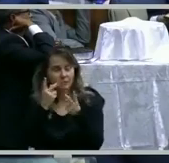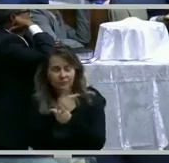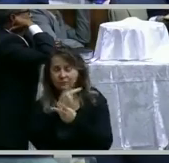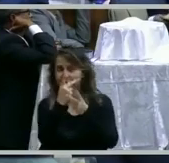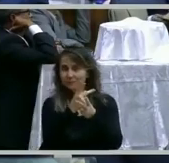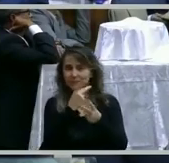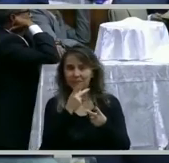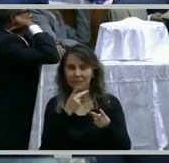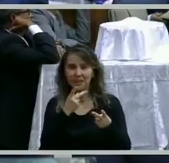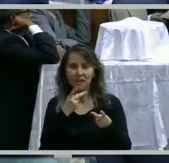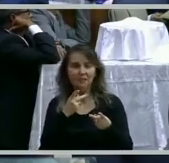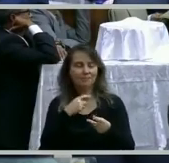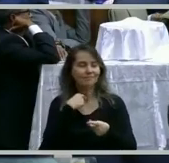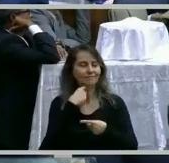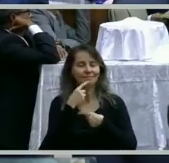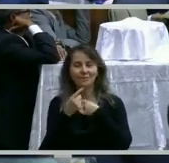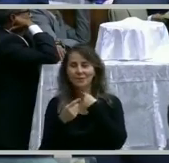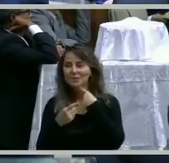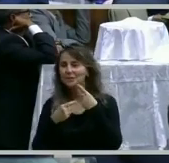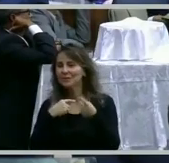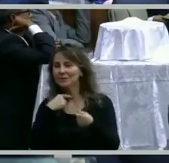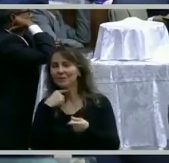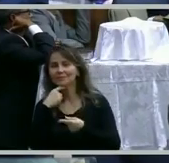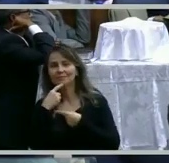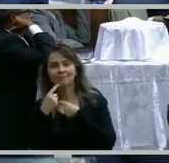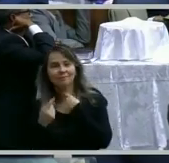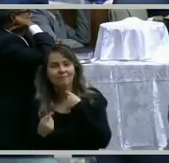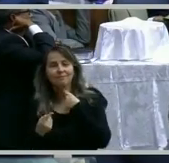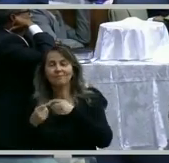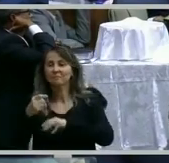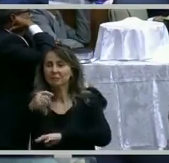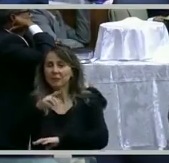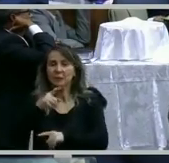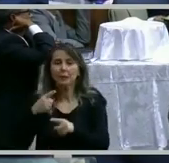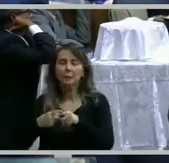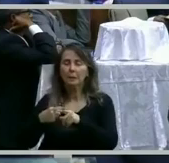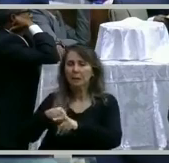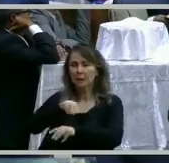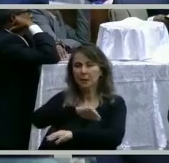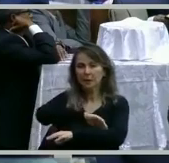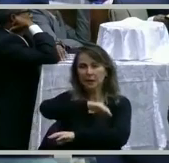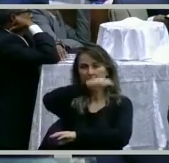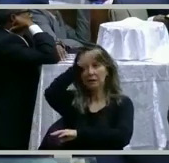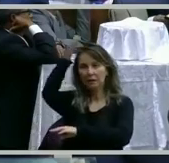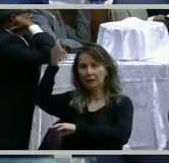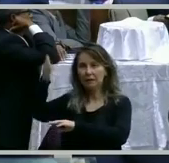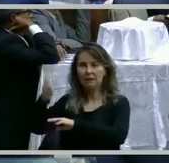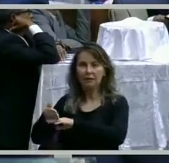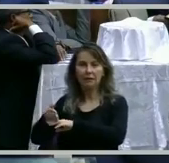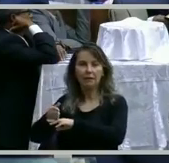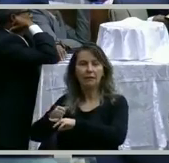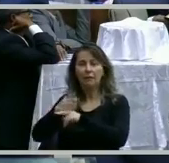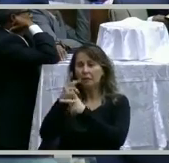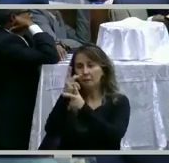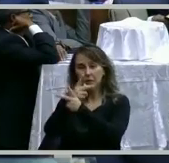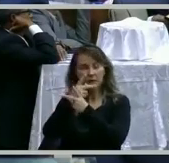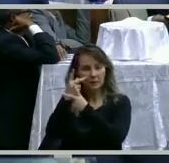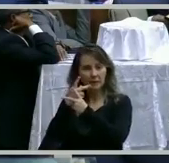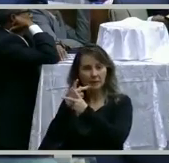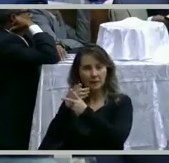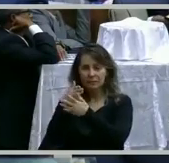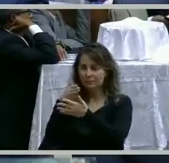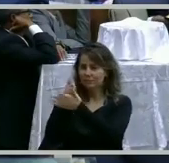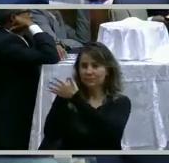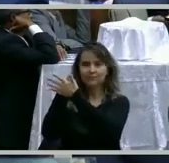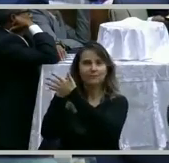uma cordilheira. Há uma depressão devido a essa cordilheira. E nós nos sentimos como que